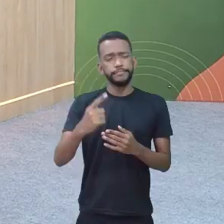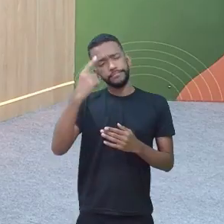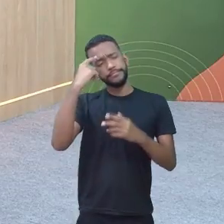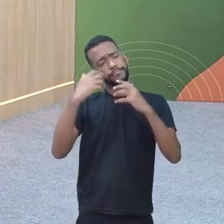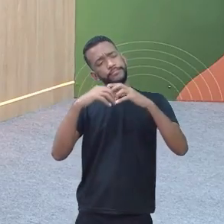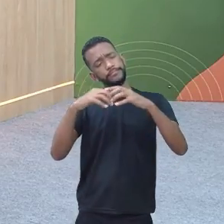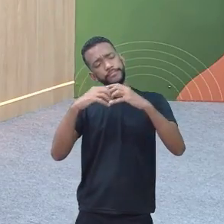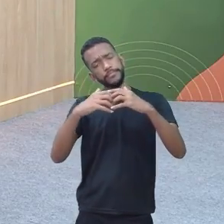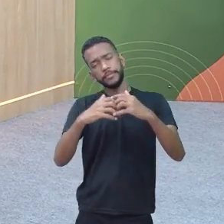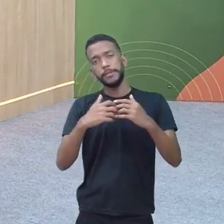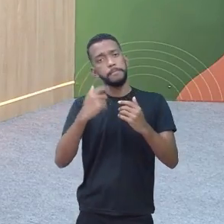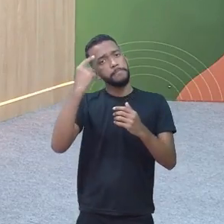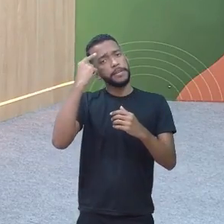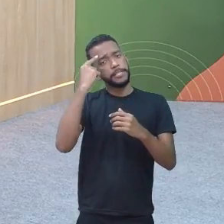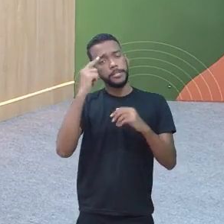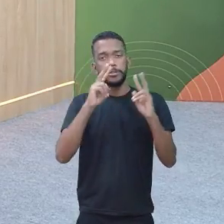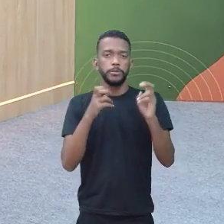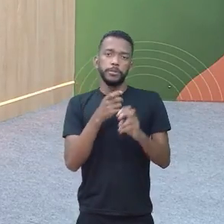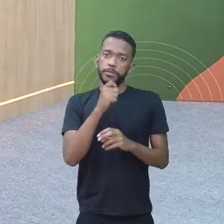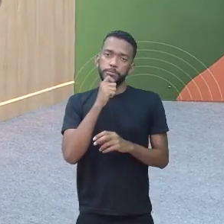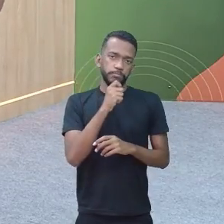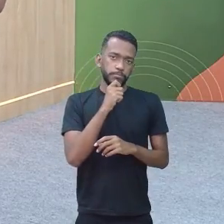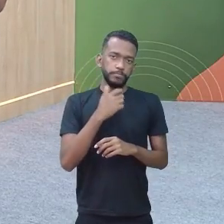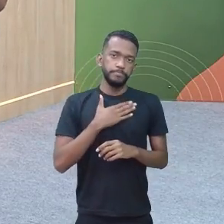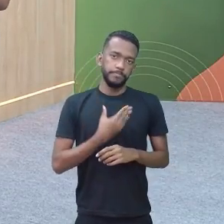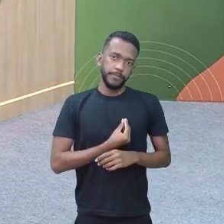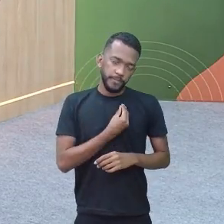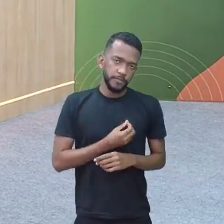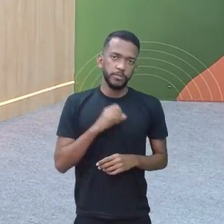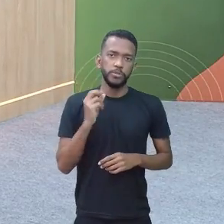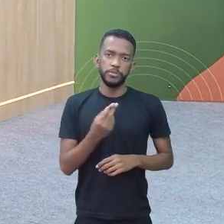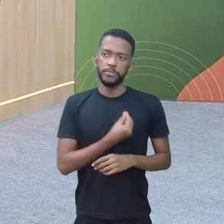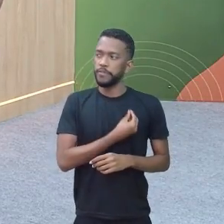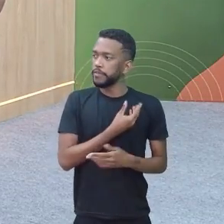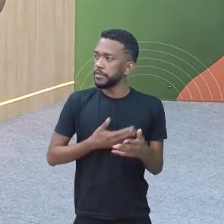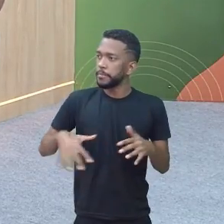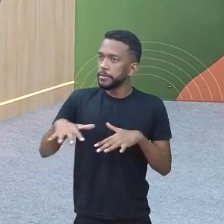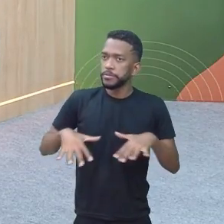pensando criticamente sobre o todo, sobre a sua vida e sobre a vida dos outros.